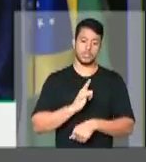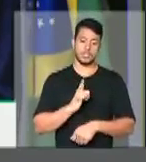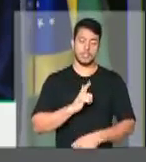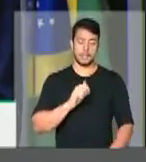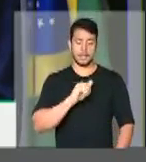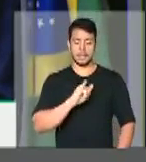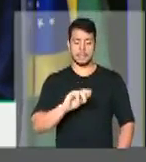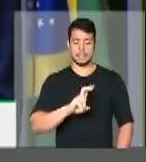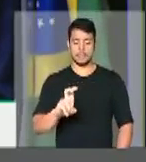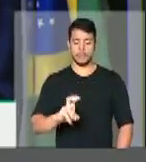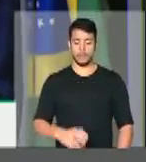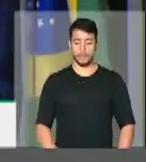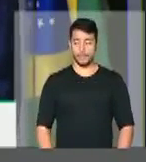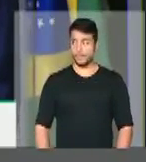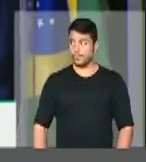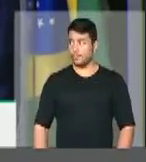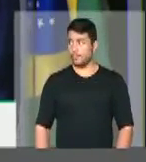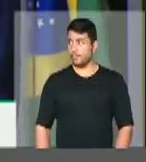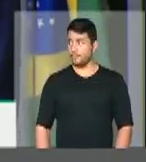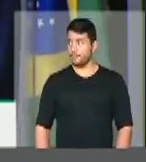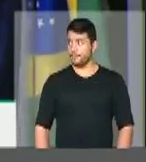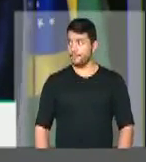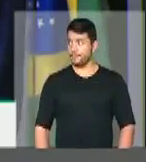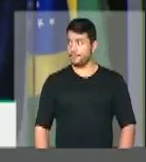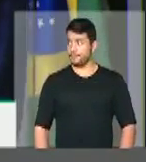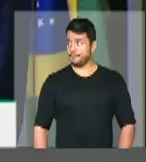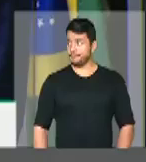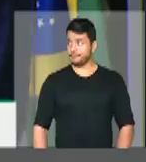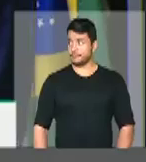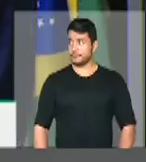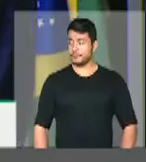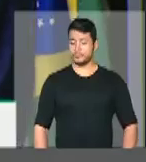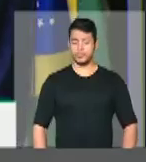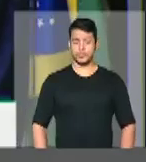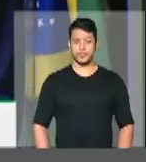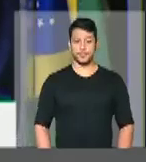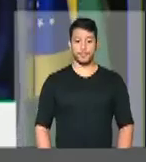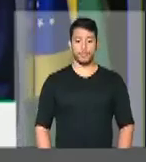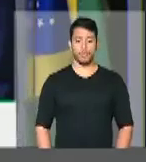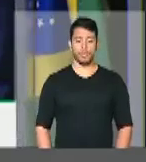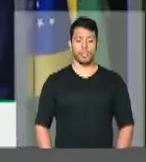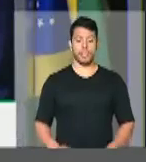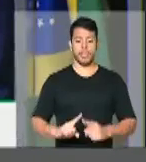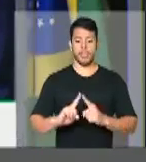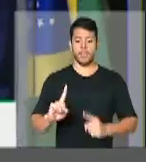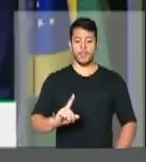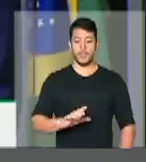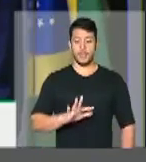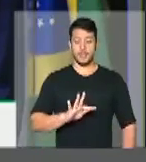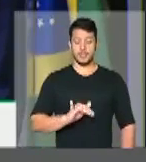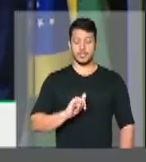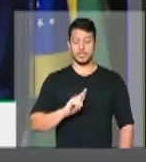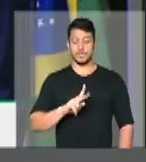o AI-5, embora o presidente Figueiredo viesse tomar posse somente em 15 de março daquele